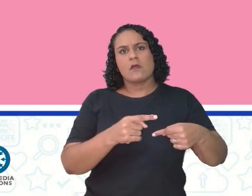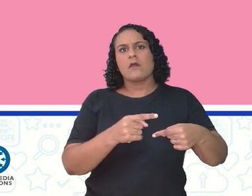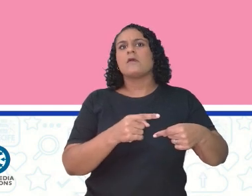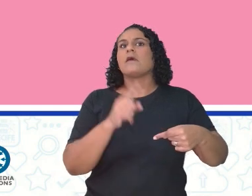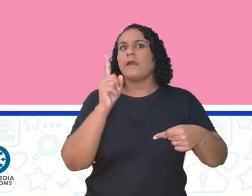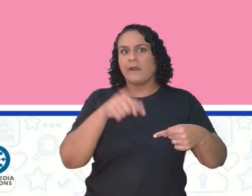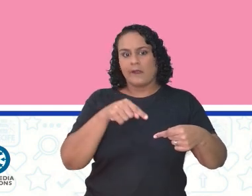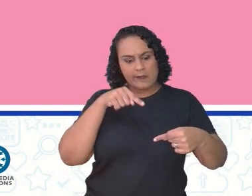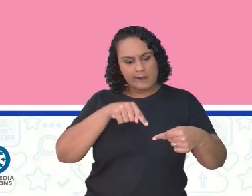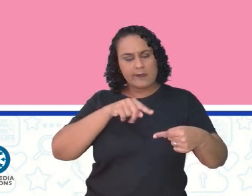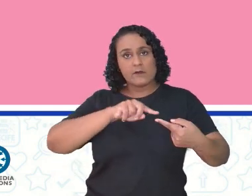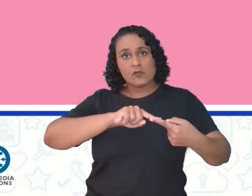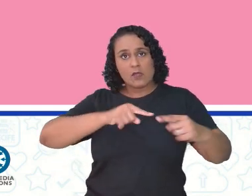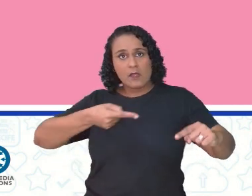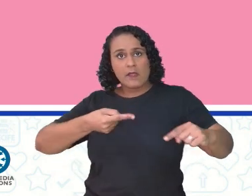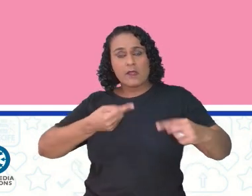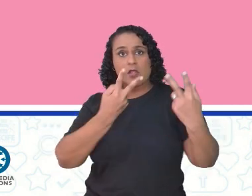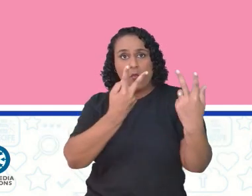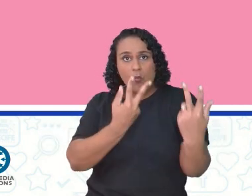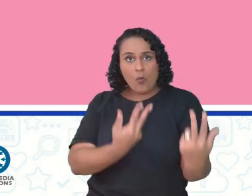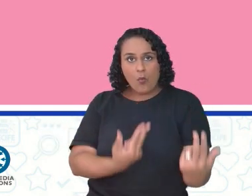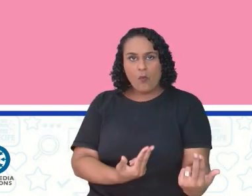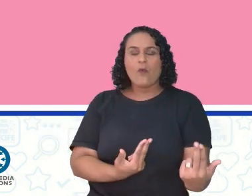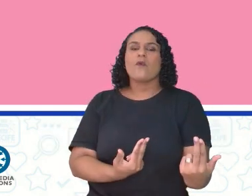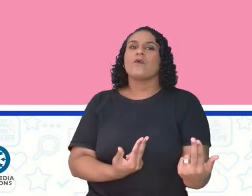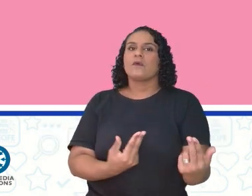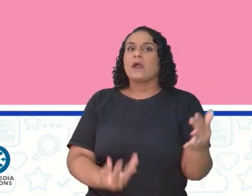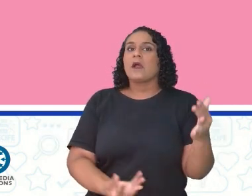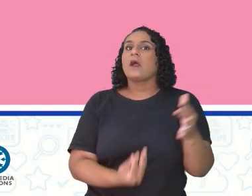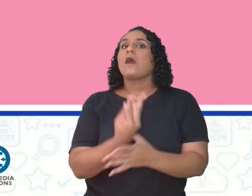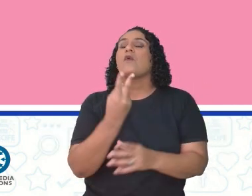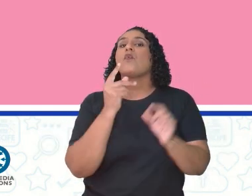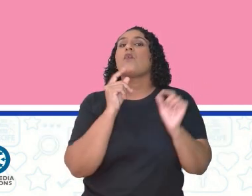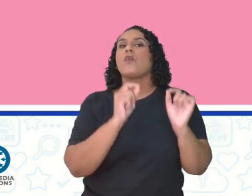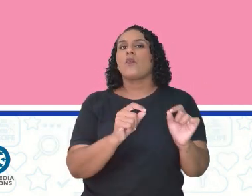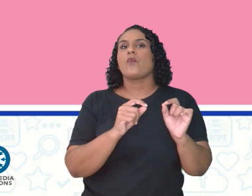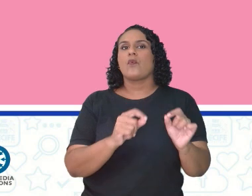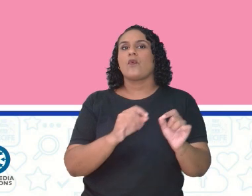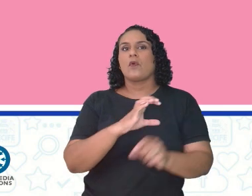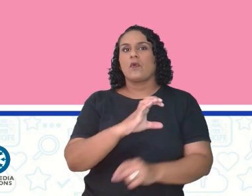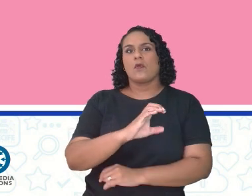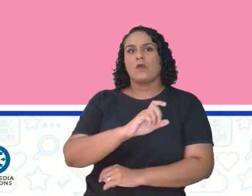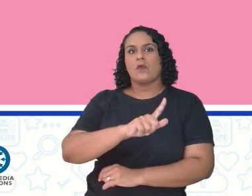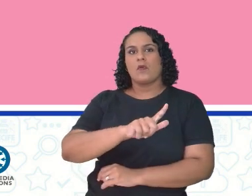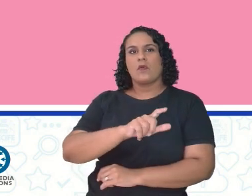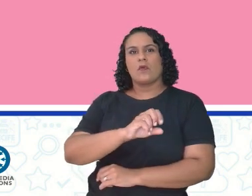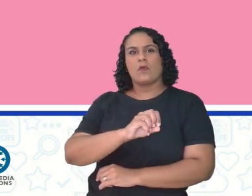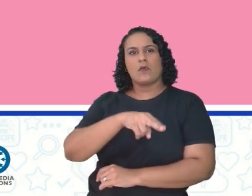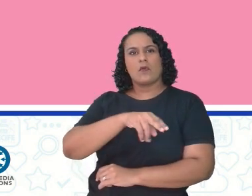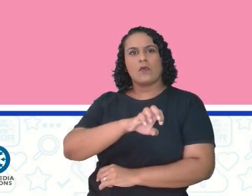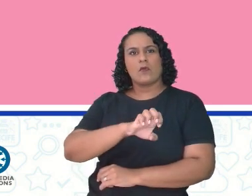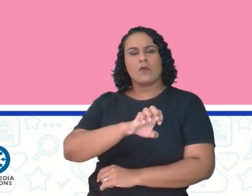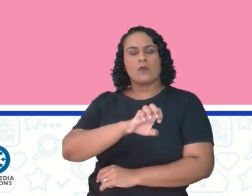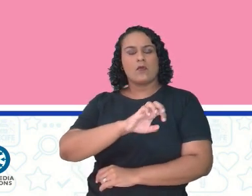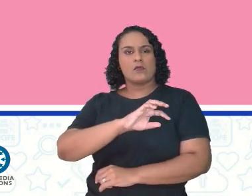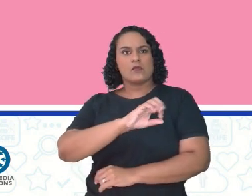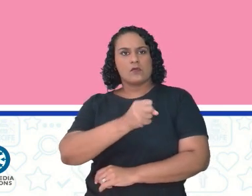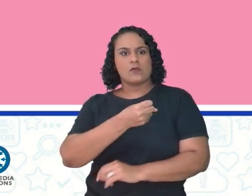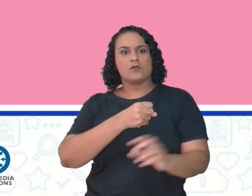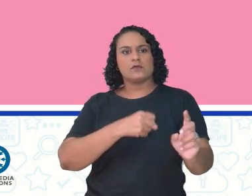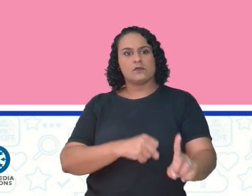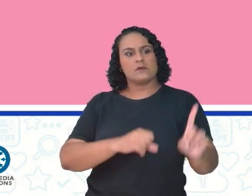são geneticamente idênticos entre si, formando o que se chama basicamente de clones. Eles só terão patrimônios